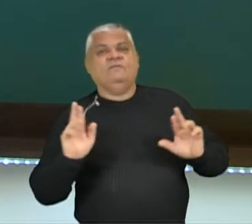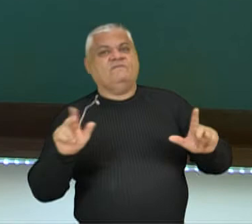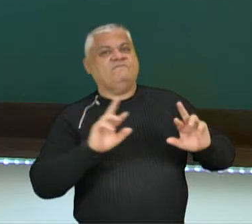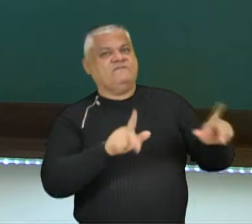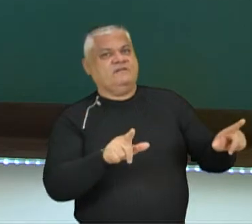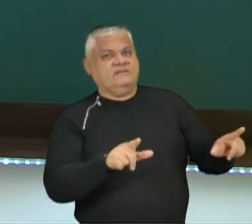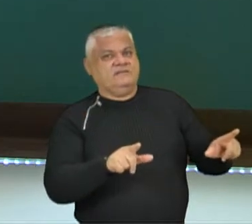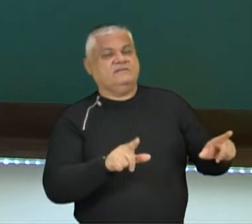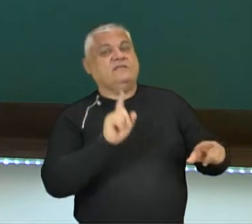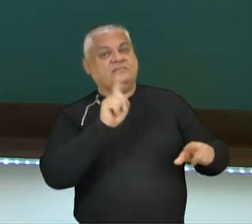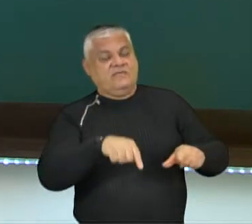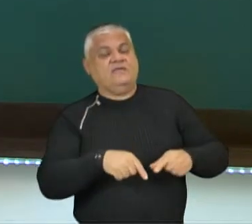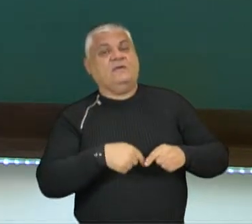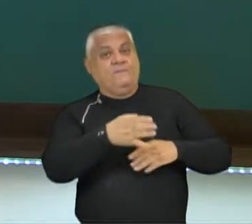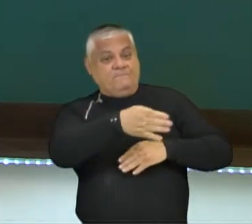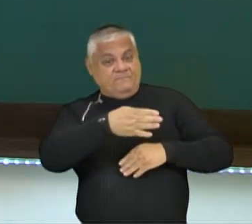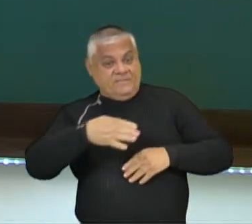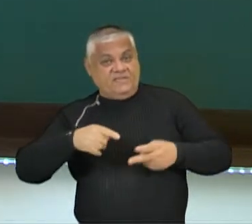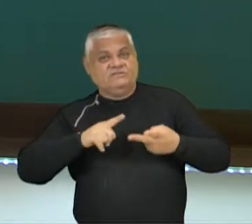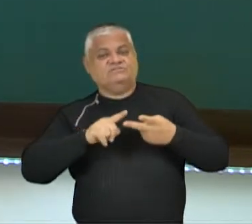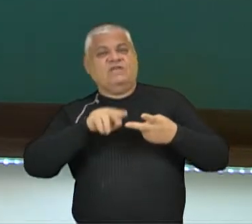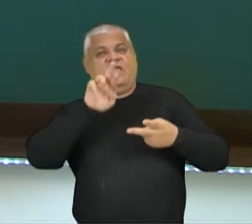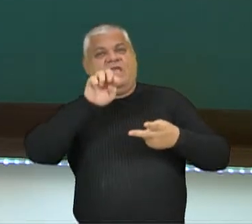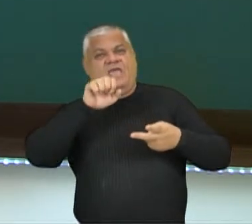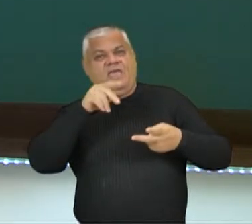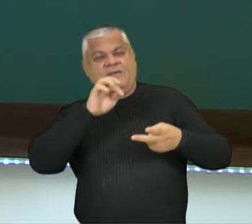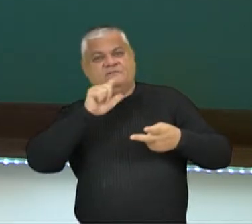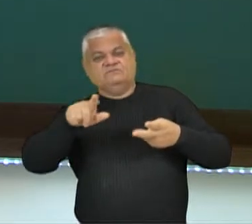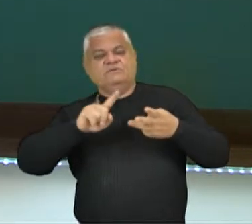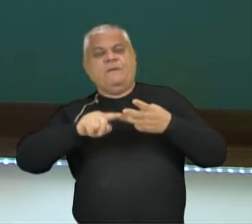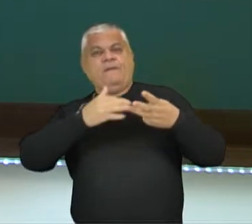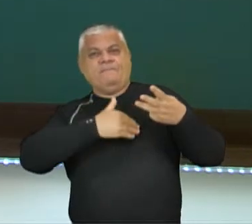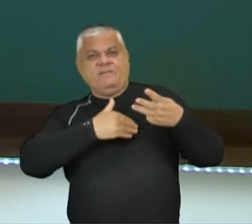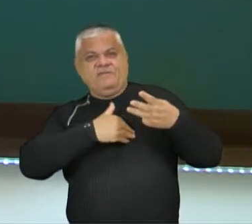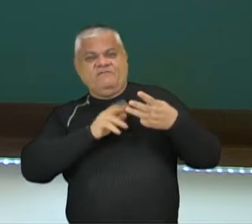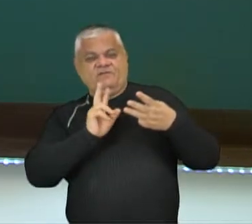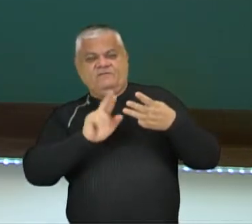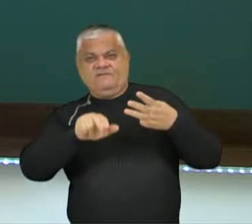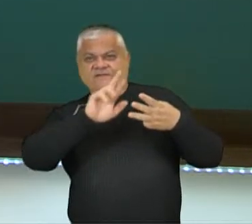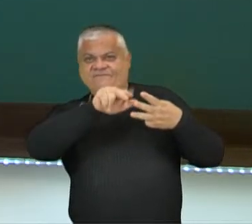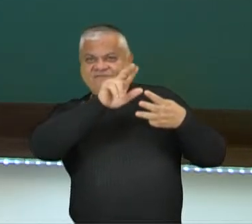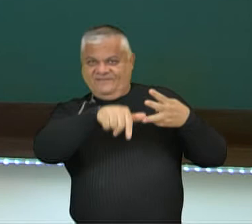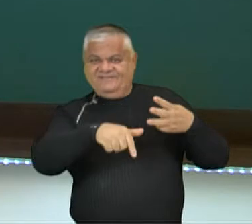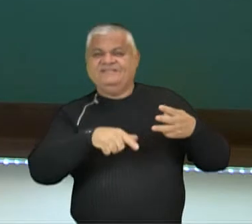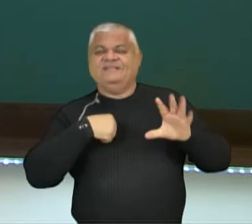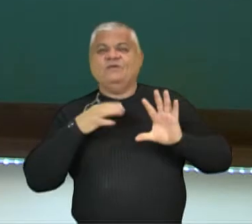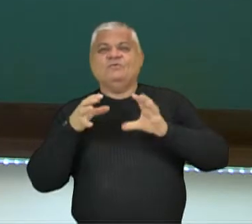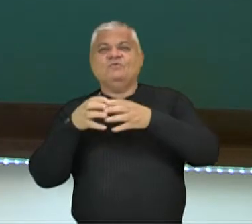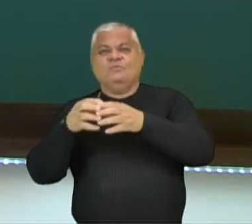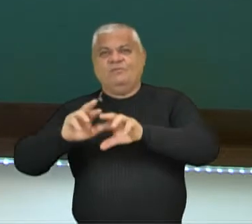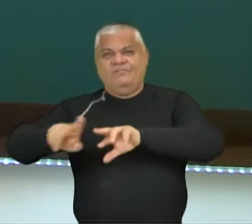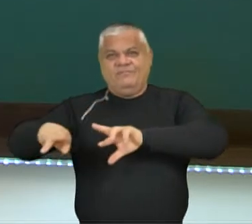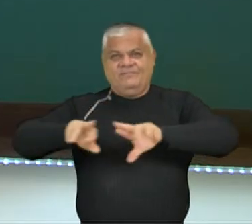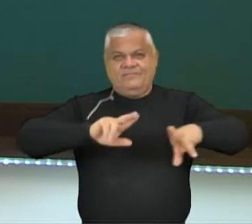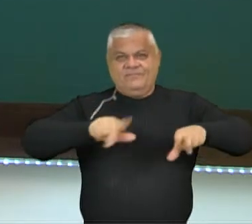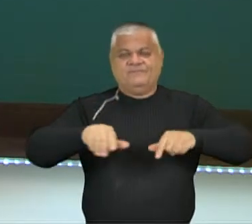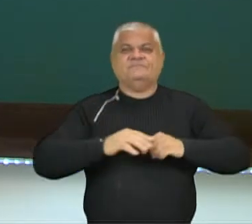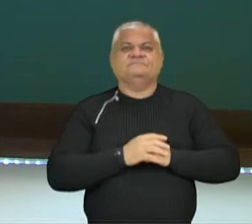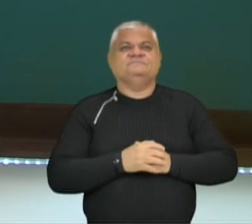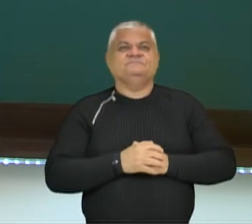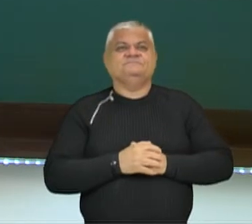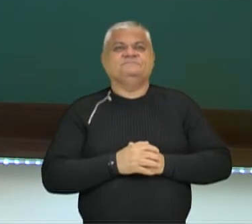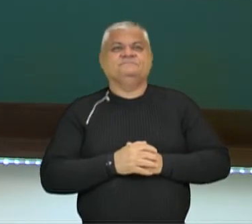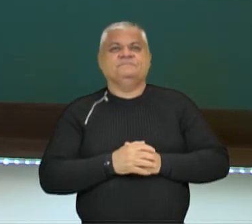o réptil, o peixe e o mamífero, eles derivam de ancestrais distintos, levando a grupos distintos, características